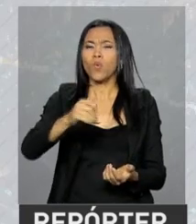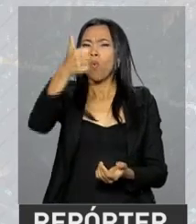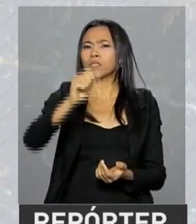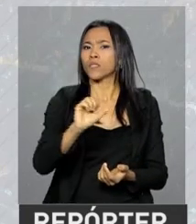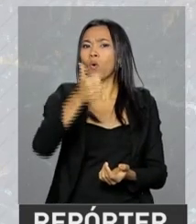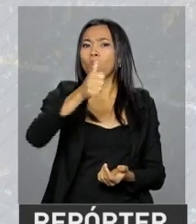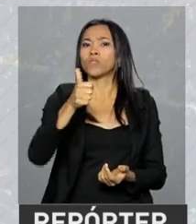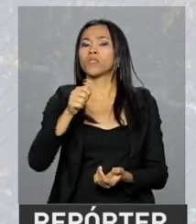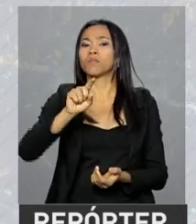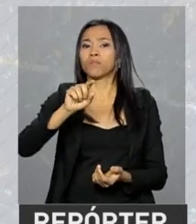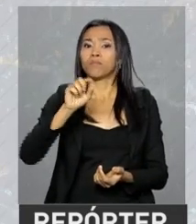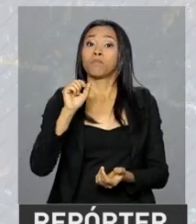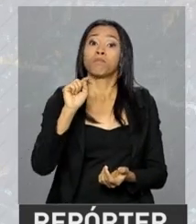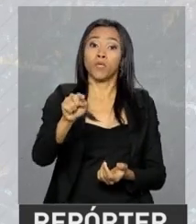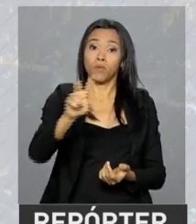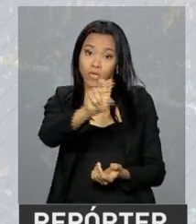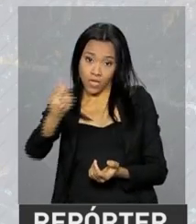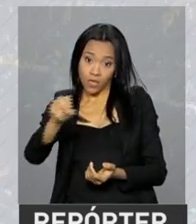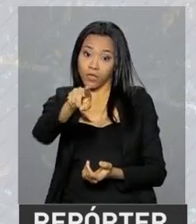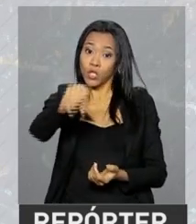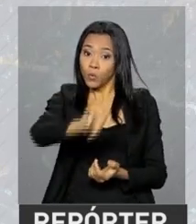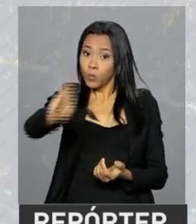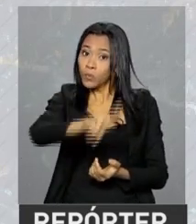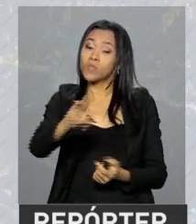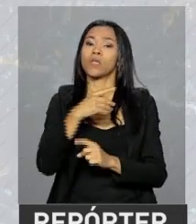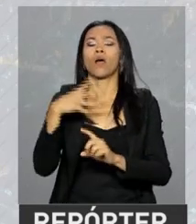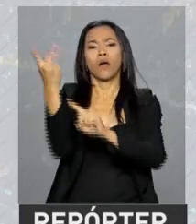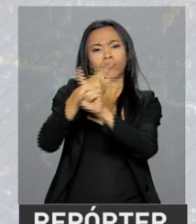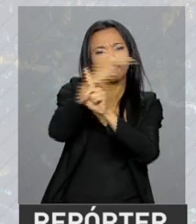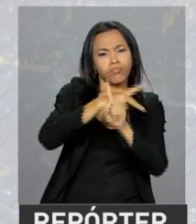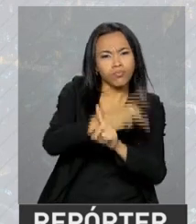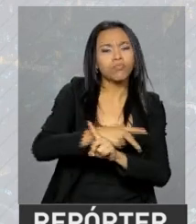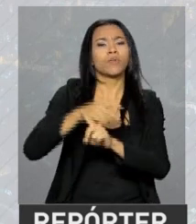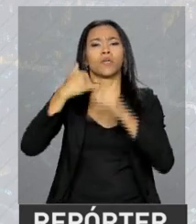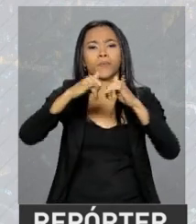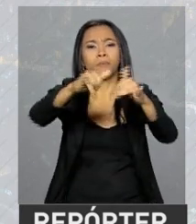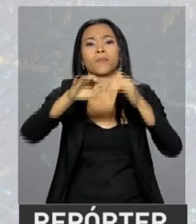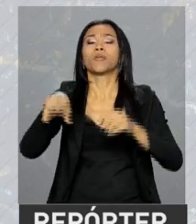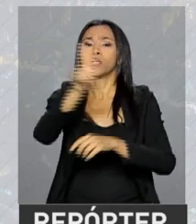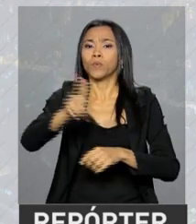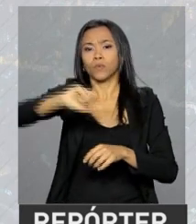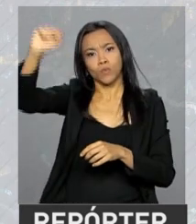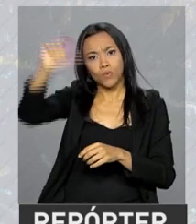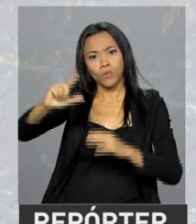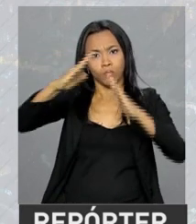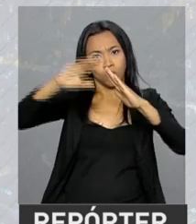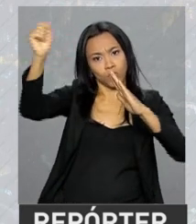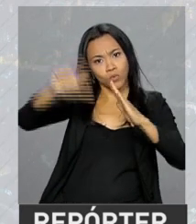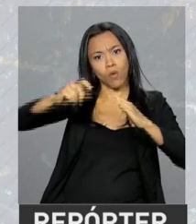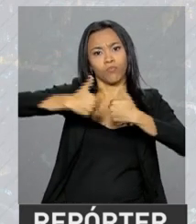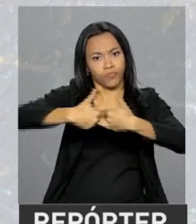500 consumidores de fontes renováveis no país que geram a própria energia desses quase